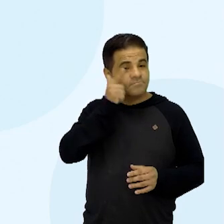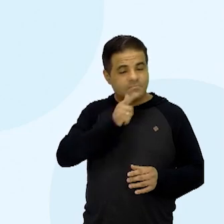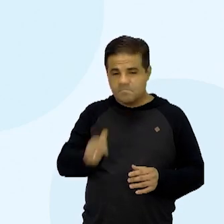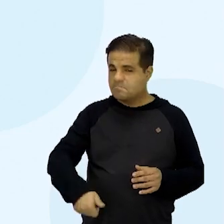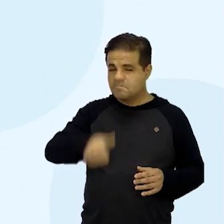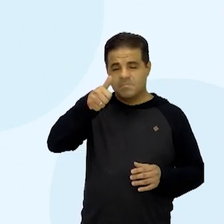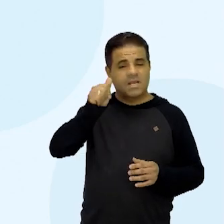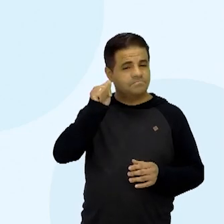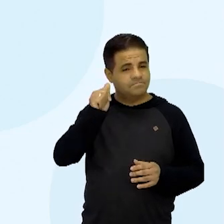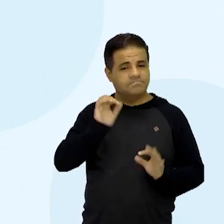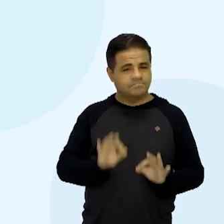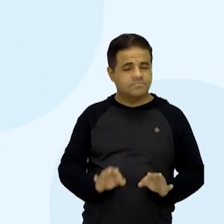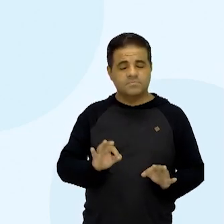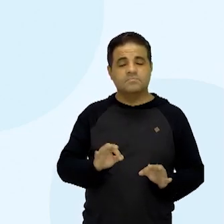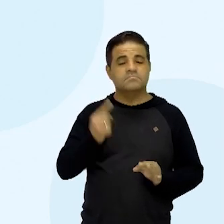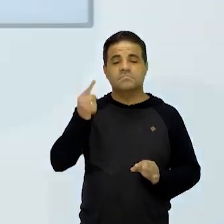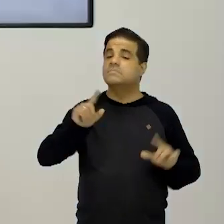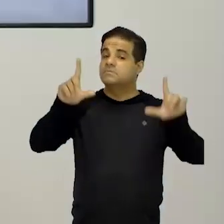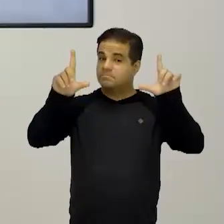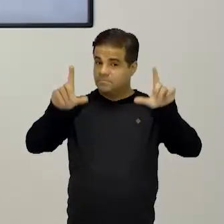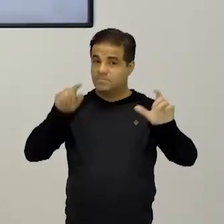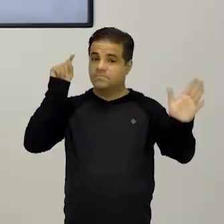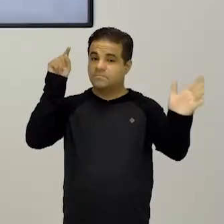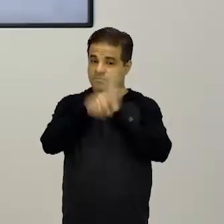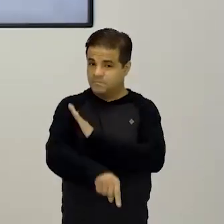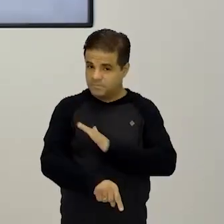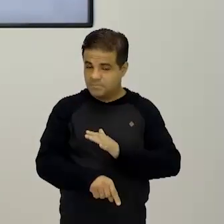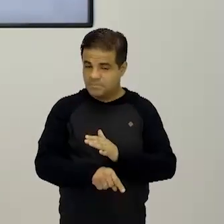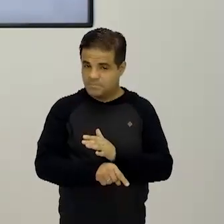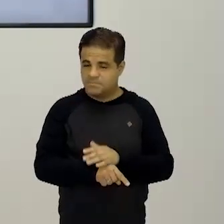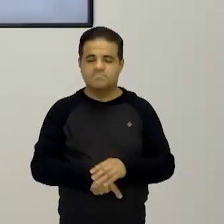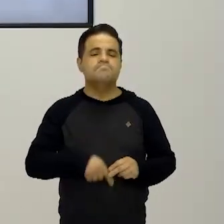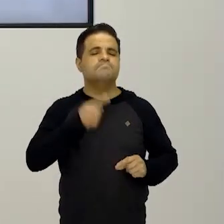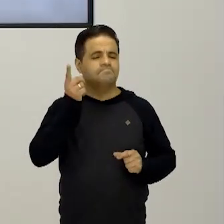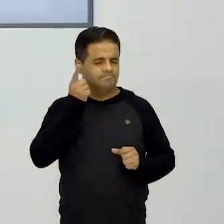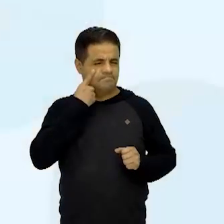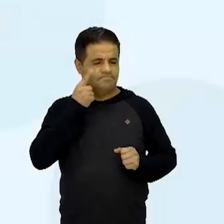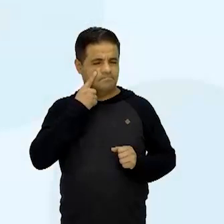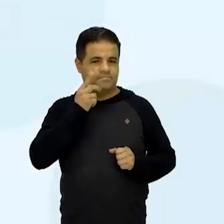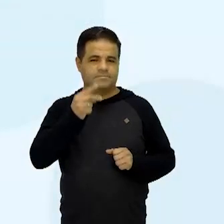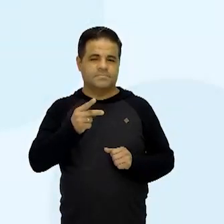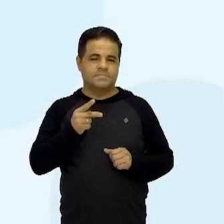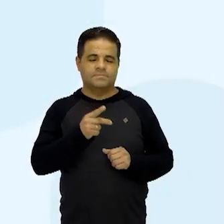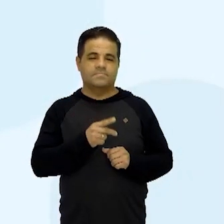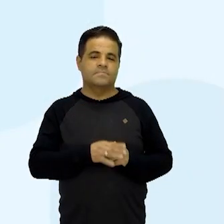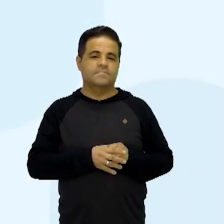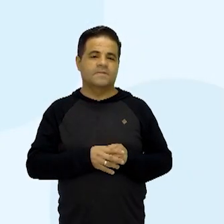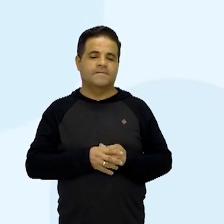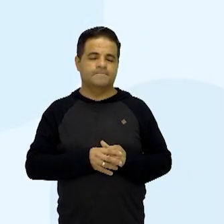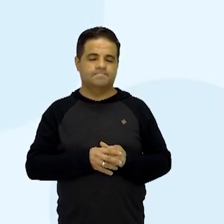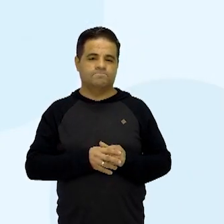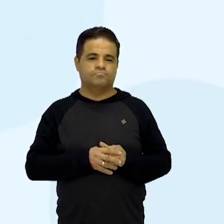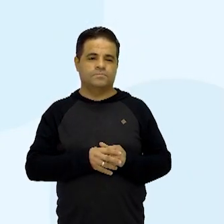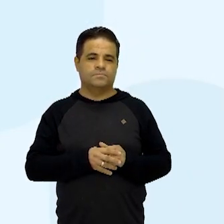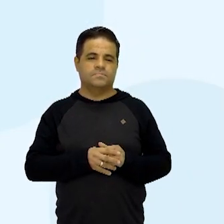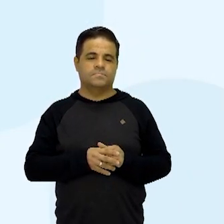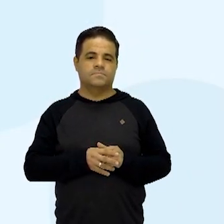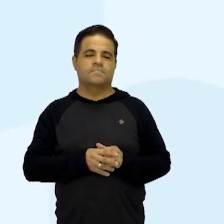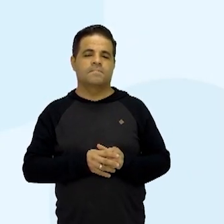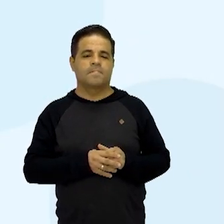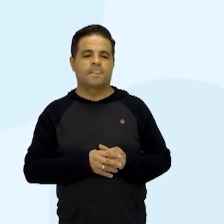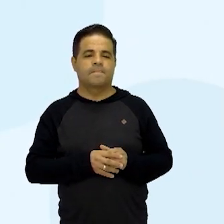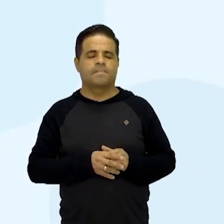melhor pasta. Ok, primeira imagem, com a primeira pergunta foi essa. Vamos para a segunda imagem. When we talk about people around the